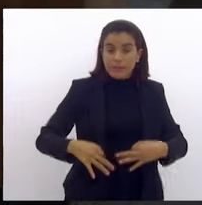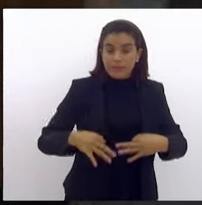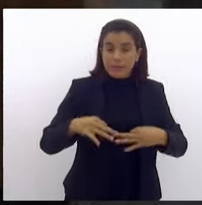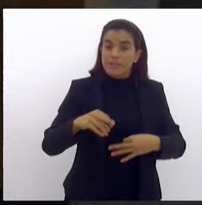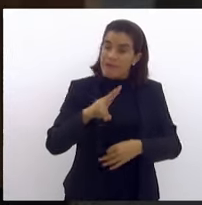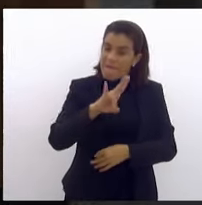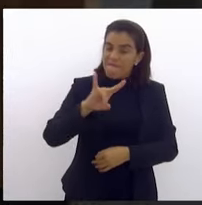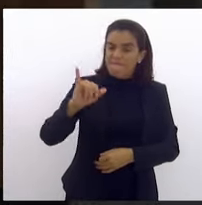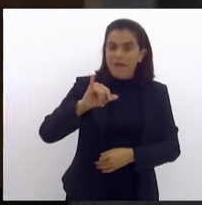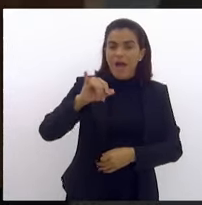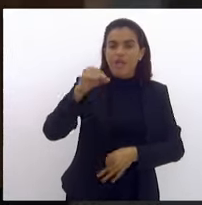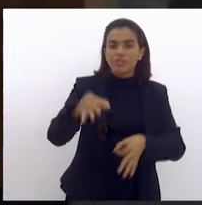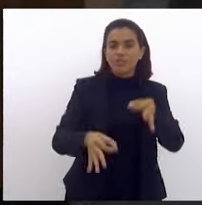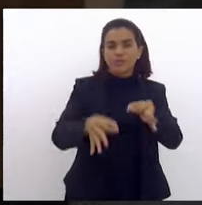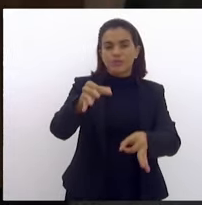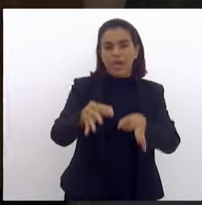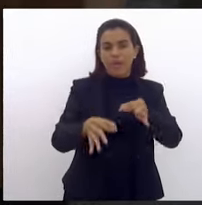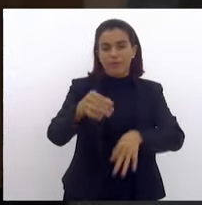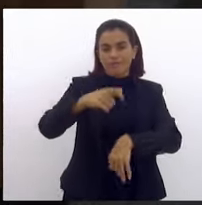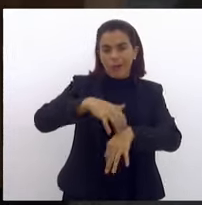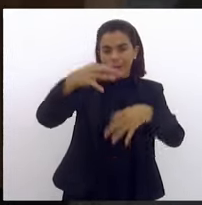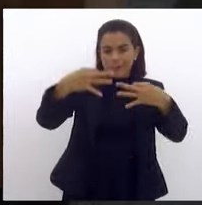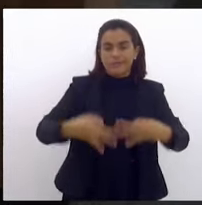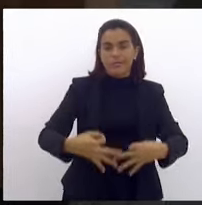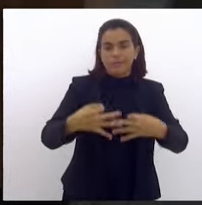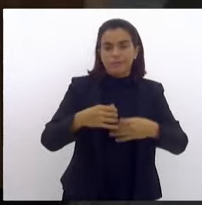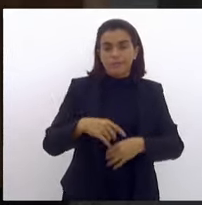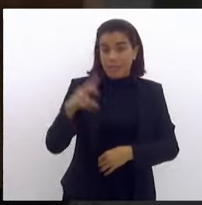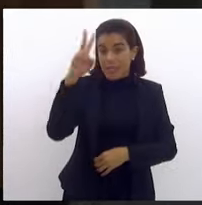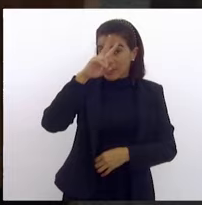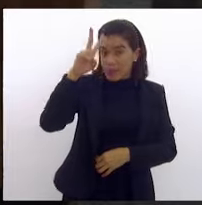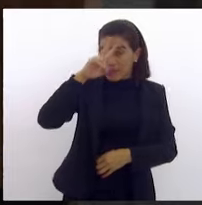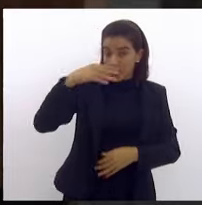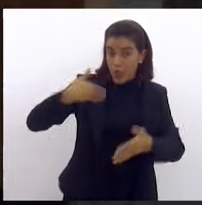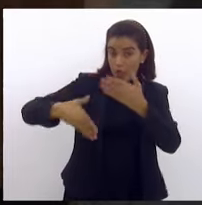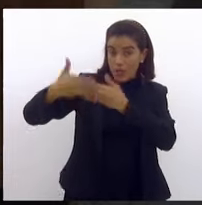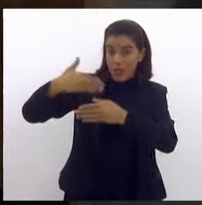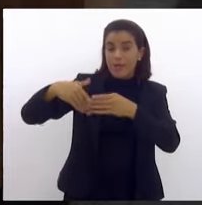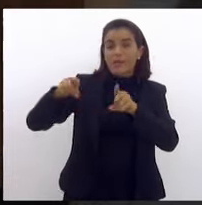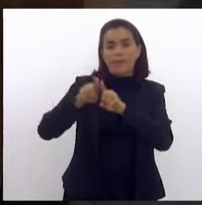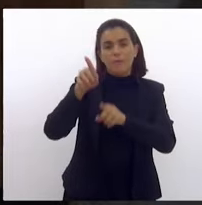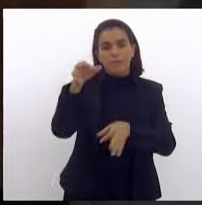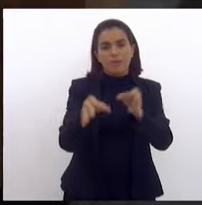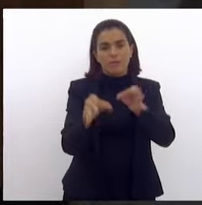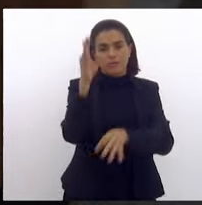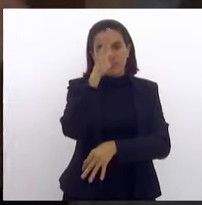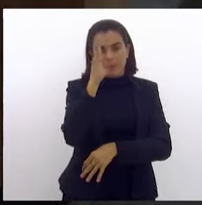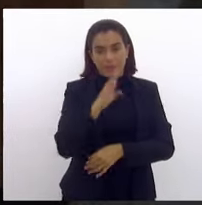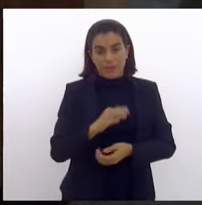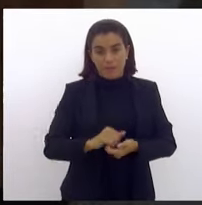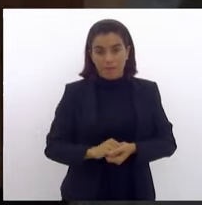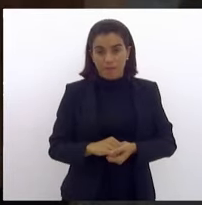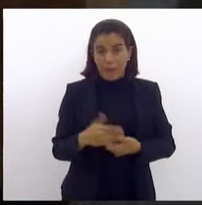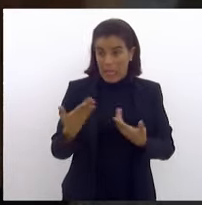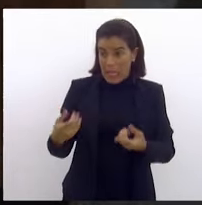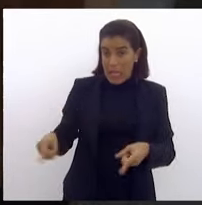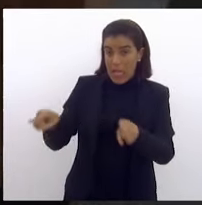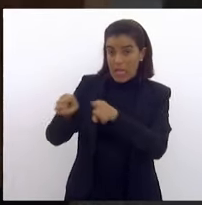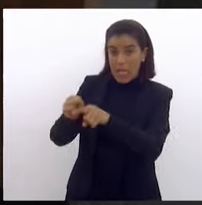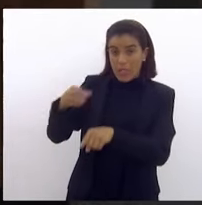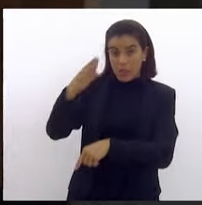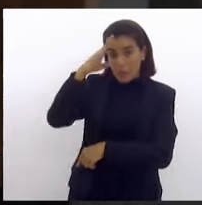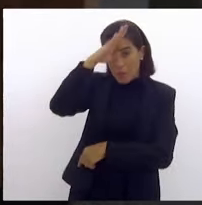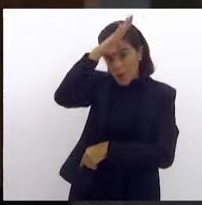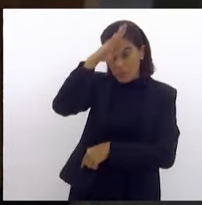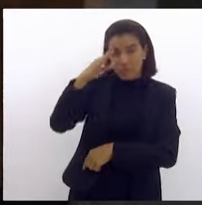vai ser devidamente julgado pela história e pela justiça desse país. Quem é aliado de